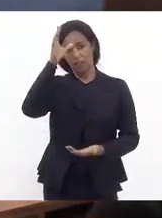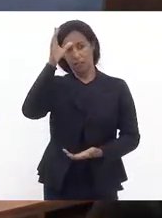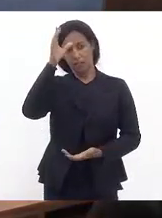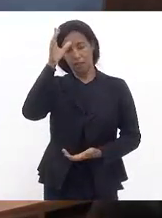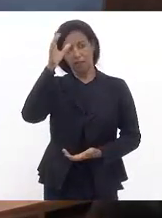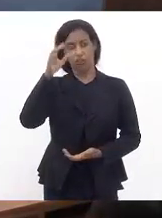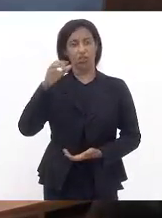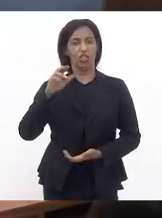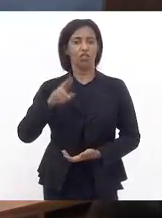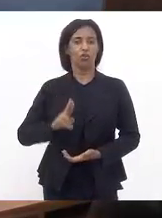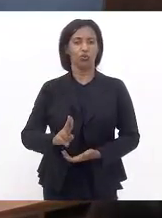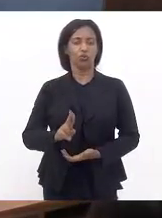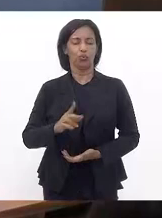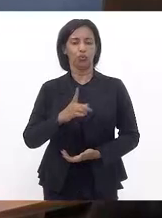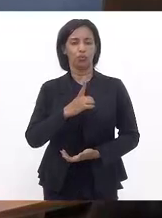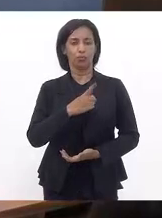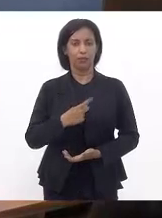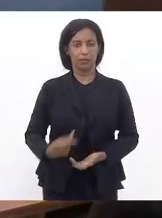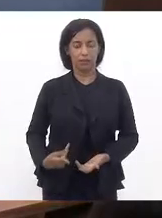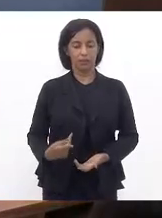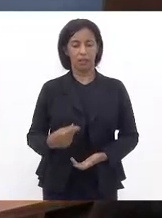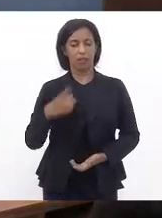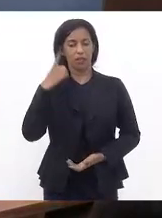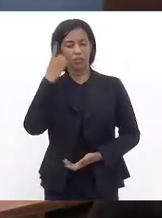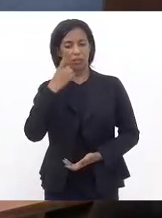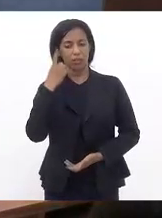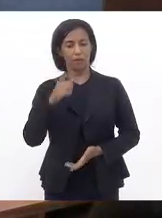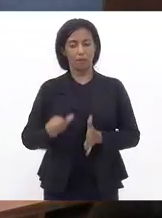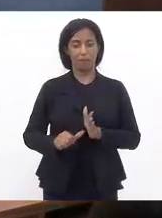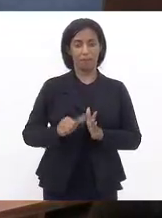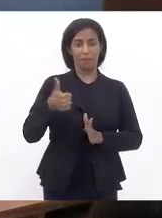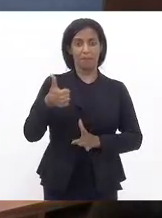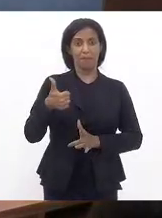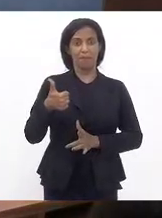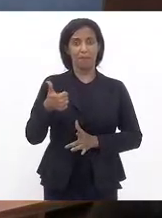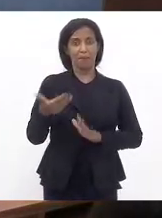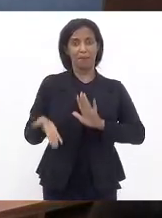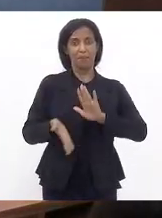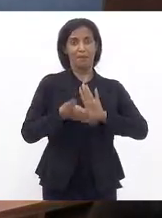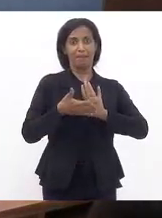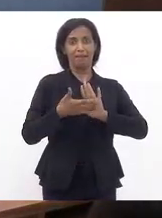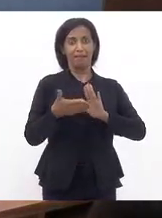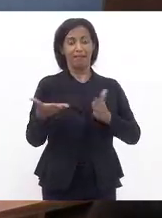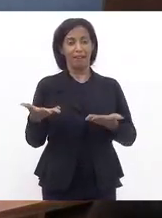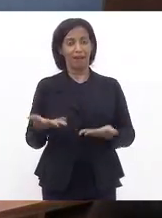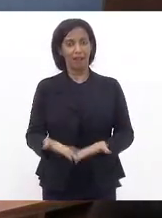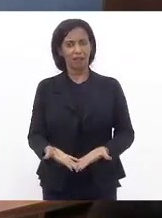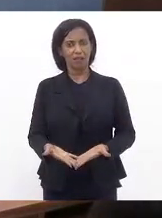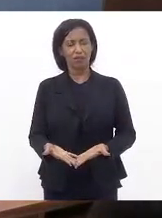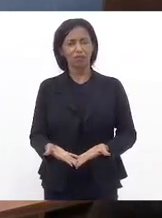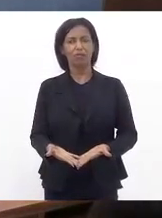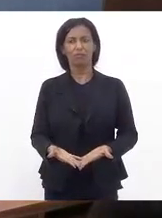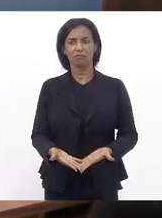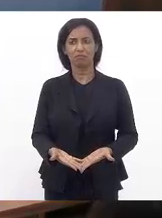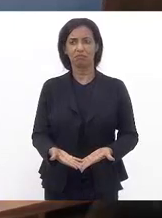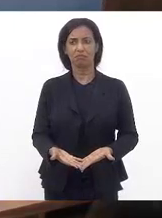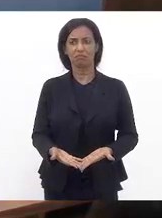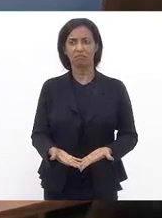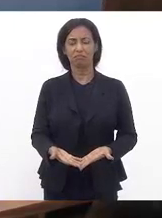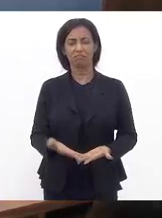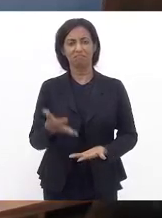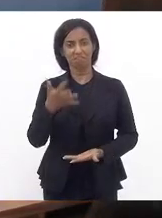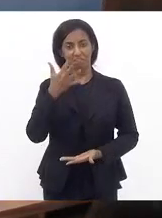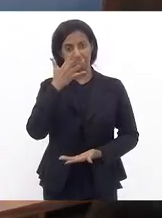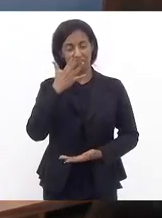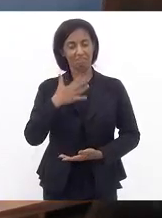deputadas é aqui estou no meu primeiro ano do primeiro mandato e fico bastante